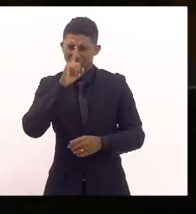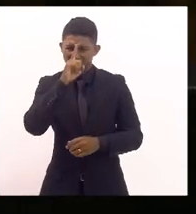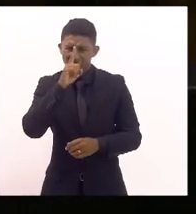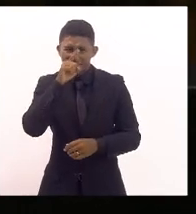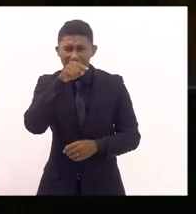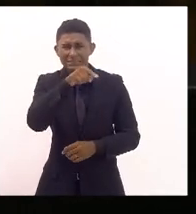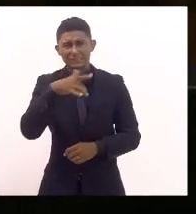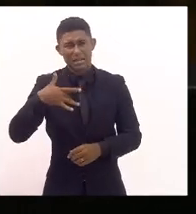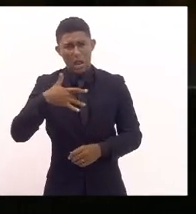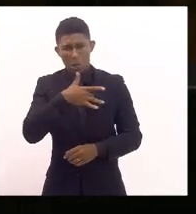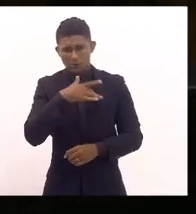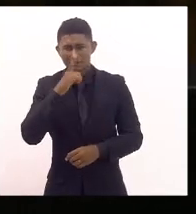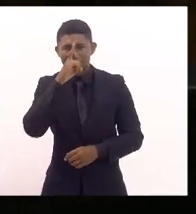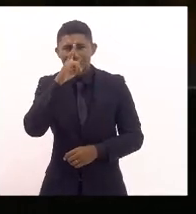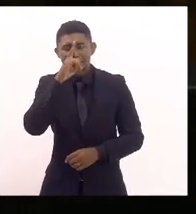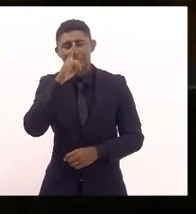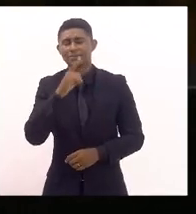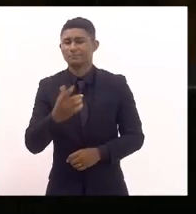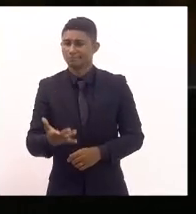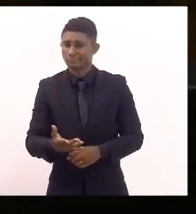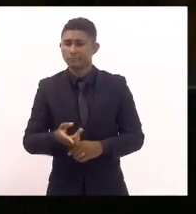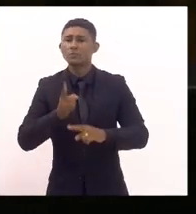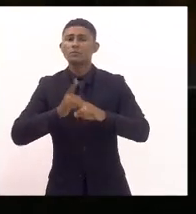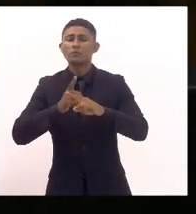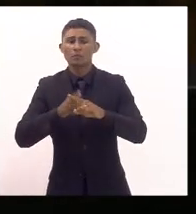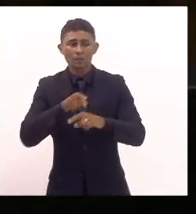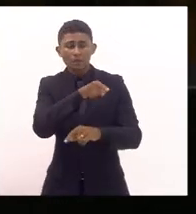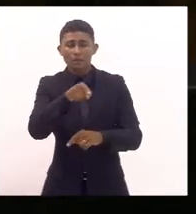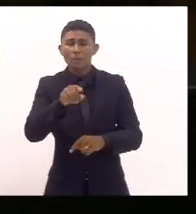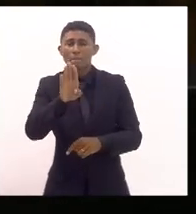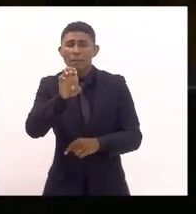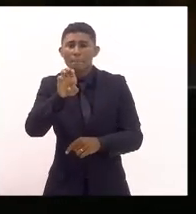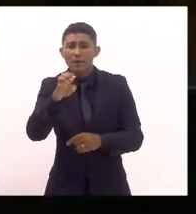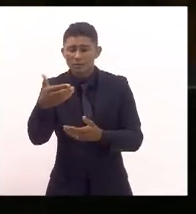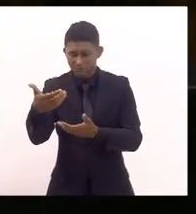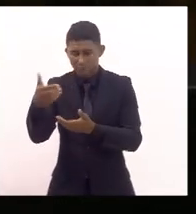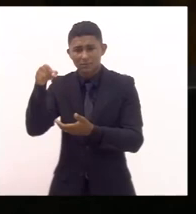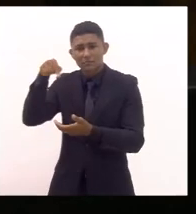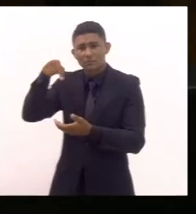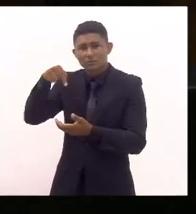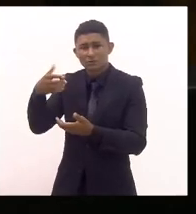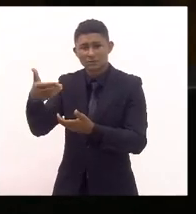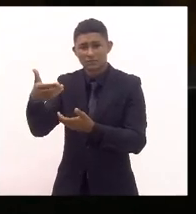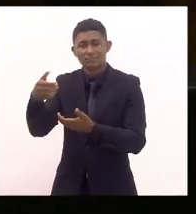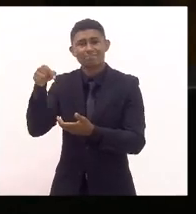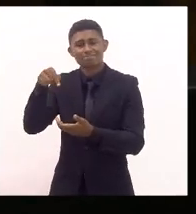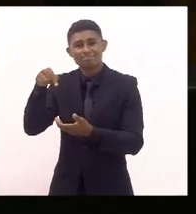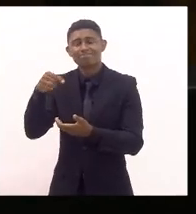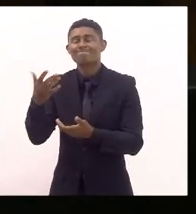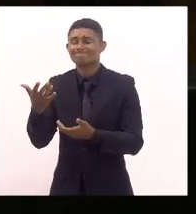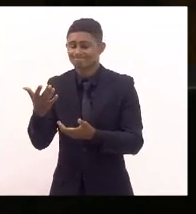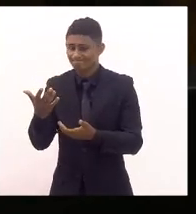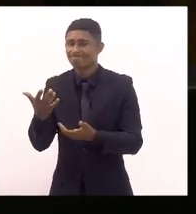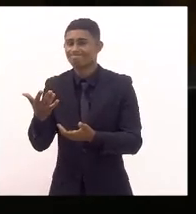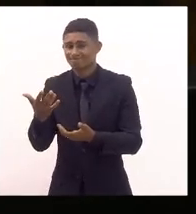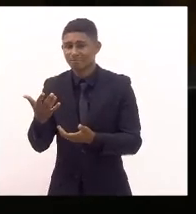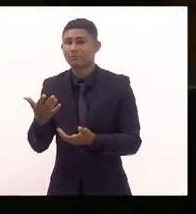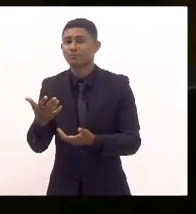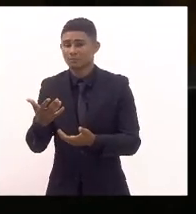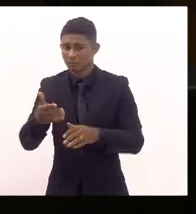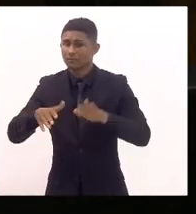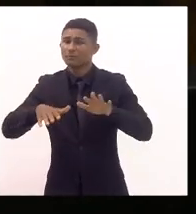sua saúde porque principalmente nessa fase da primeira infância é onde